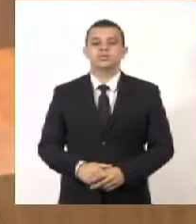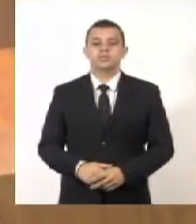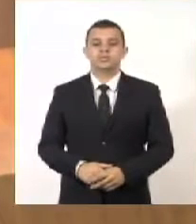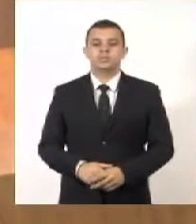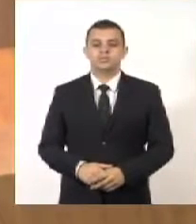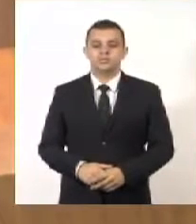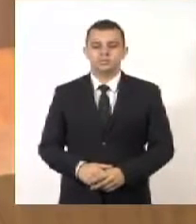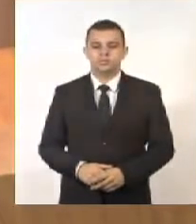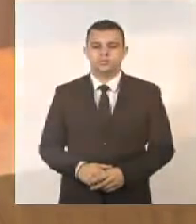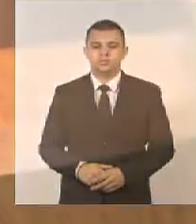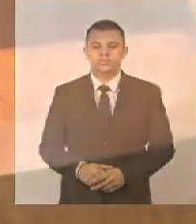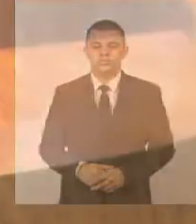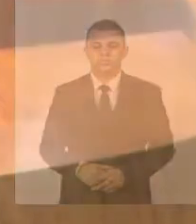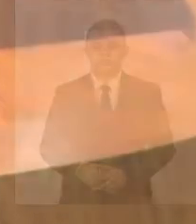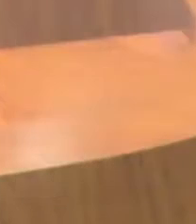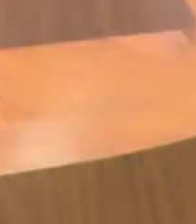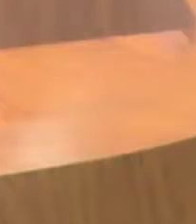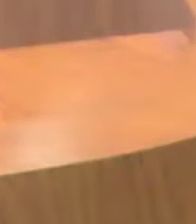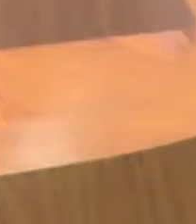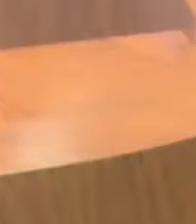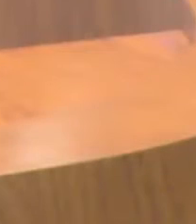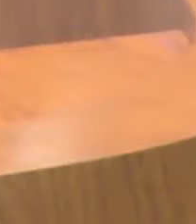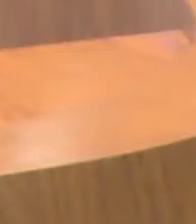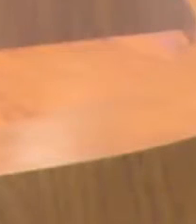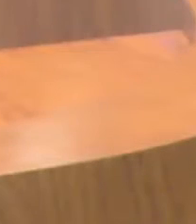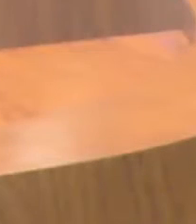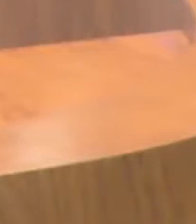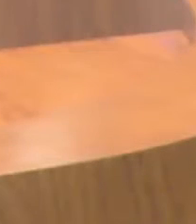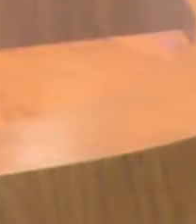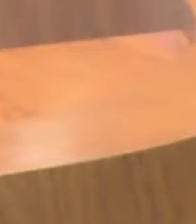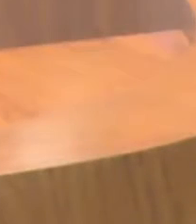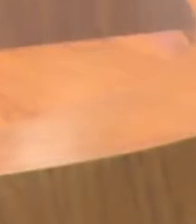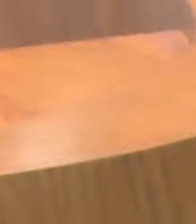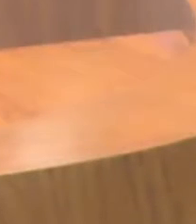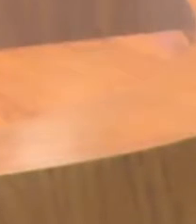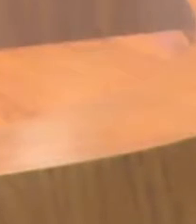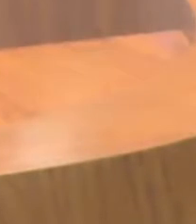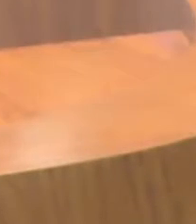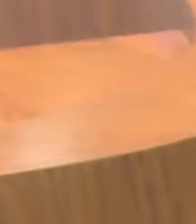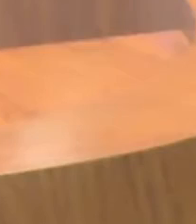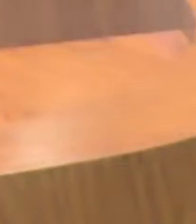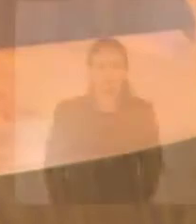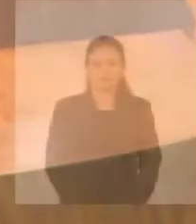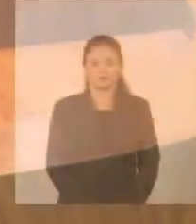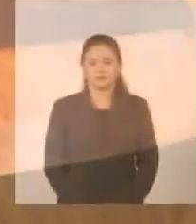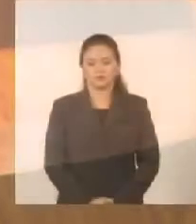Eu queria aqui fazer a minha homenagem